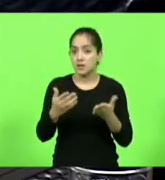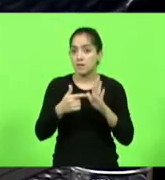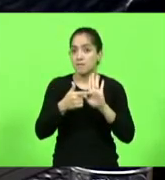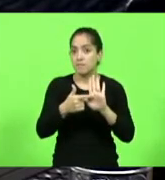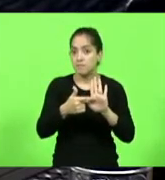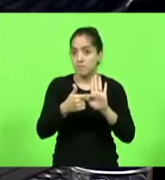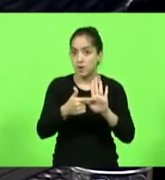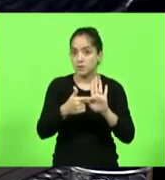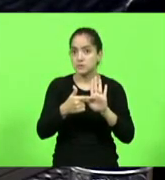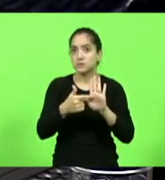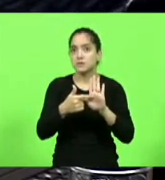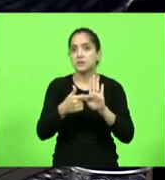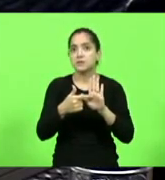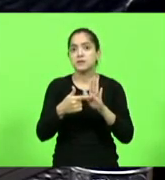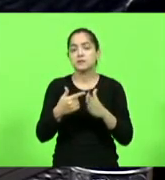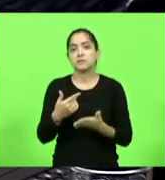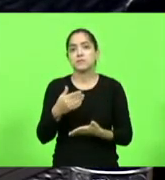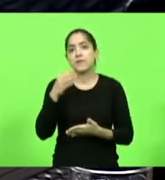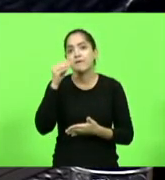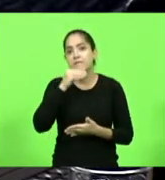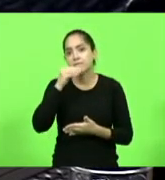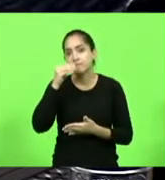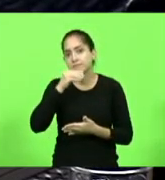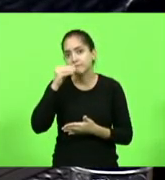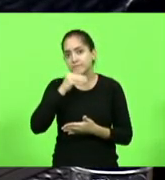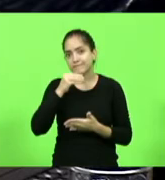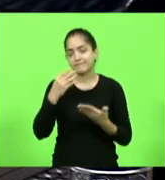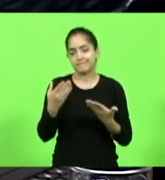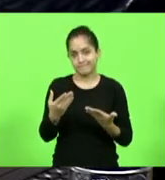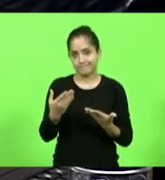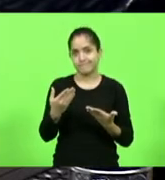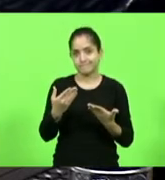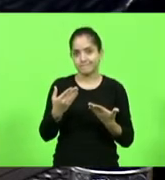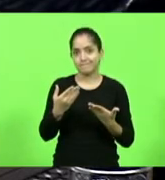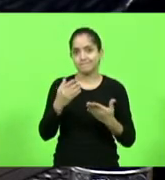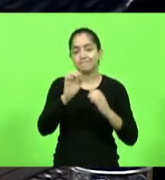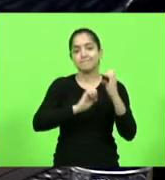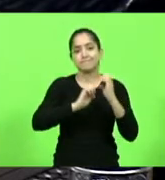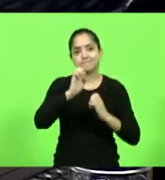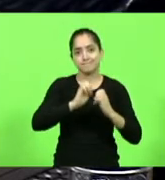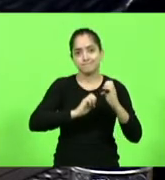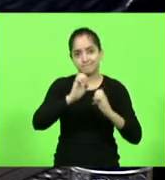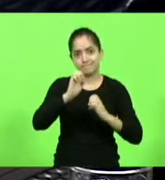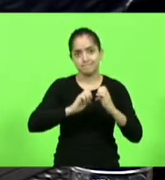a fragilidade dessa nossa empresa pública chamada Celesc.